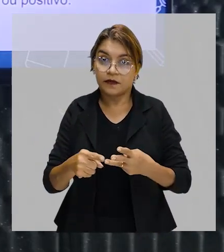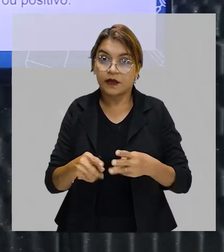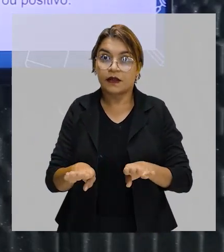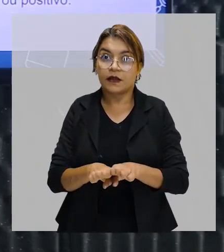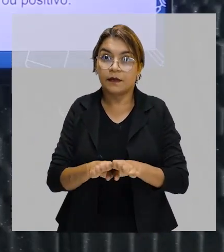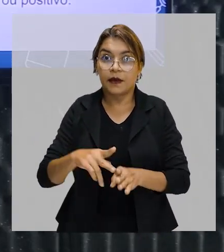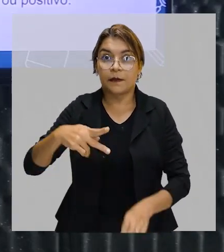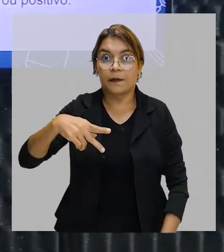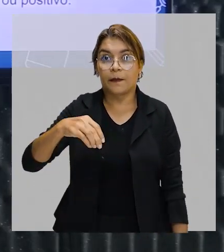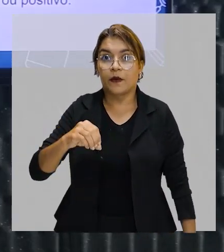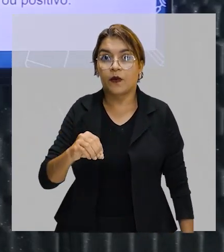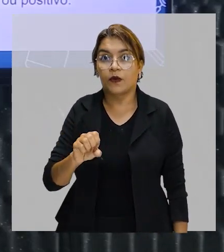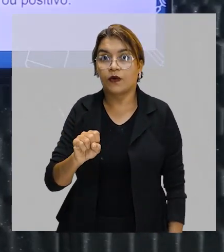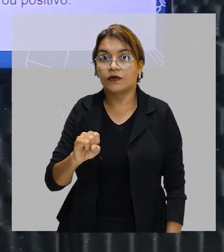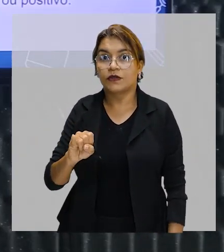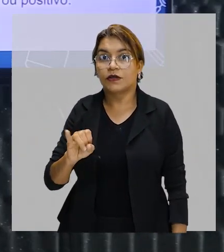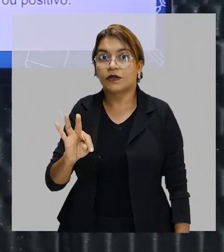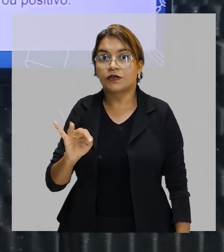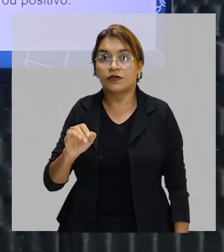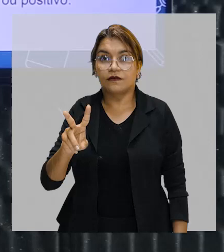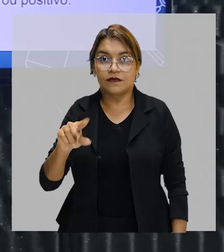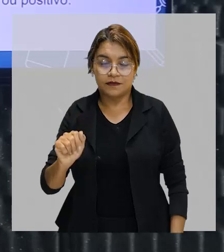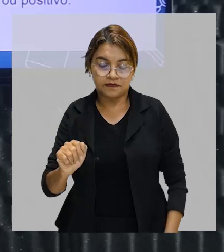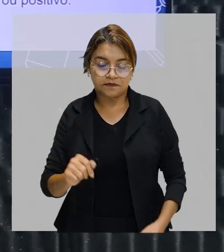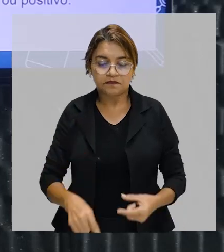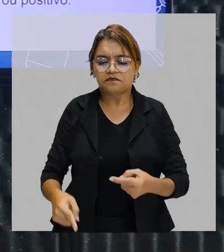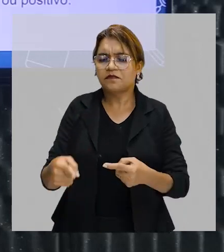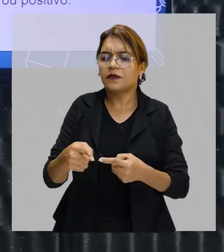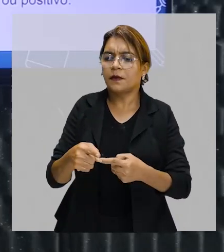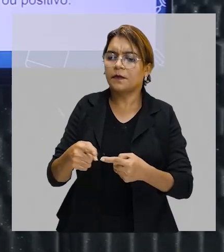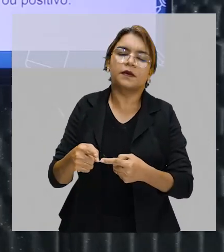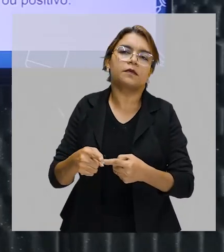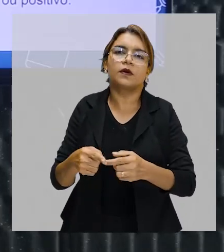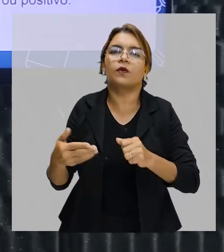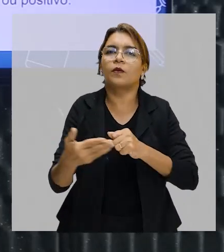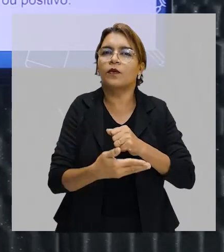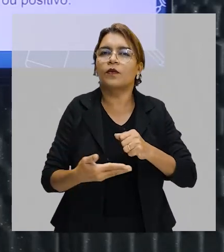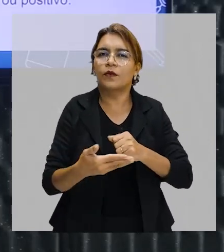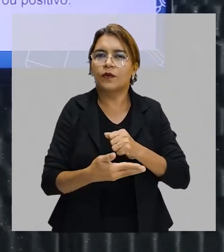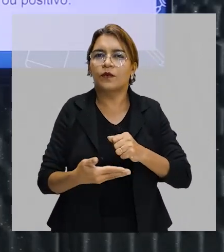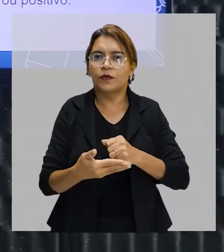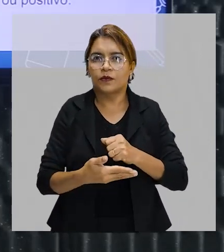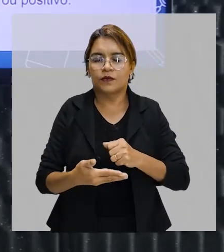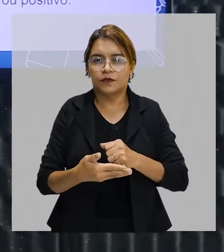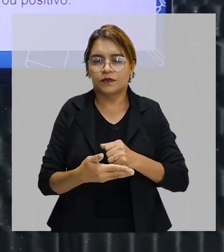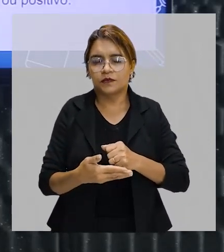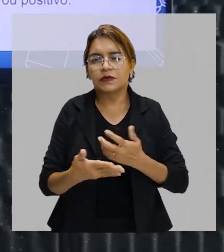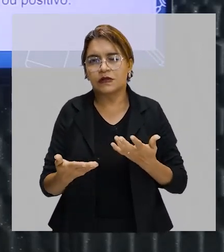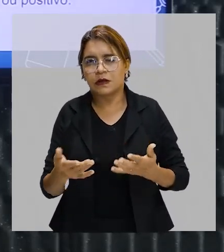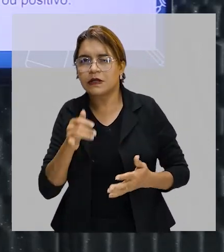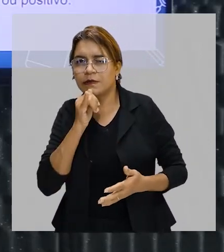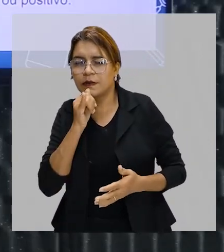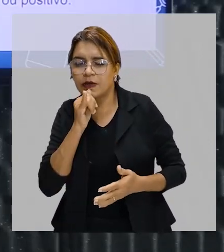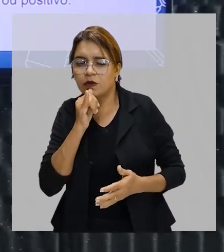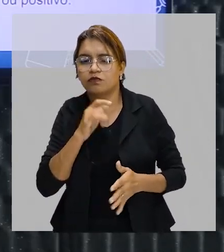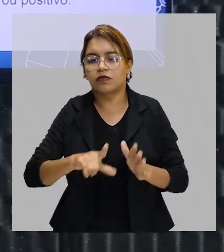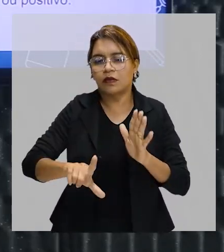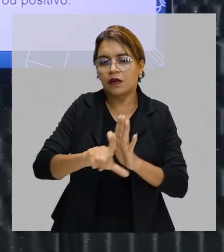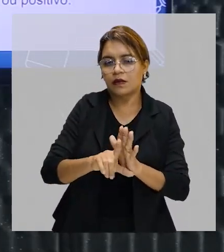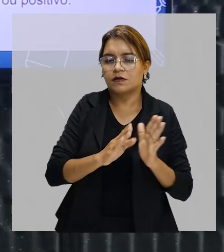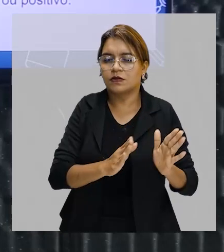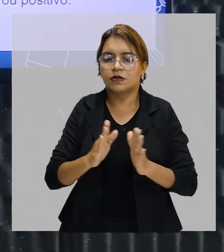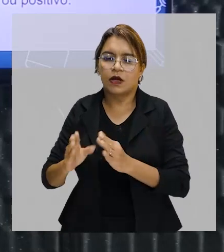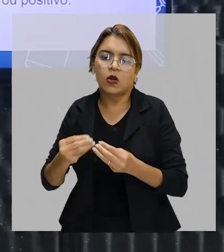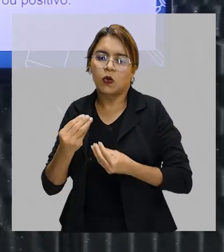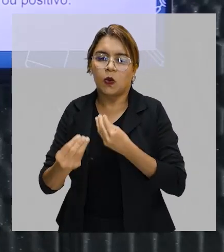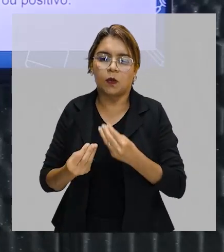a pouco a gente vai explicar isso melhor. Vamos ver primeiro no que se fundamenta essa teoria, chamada Lei dos Três Estados. Vamos lá. Essa